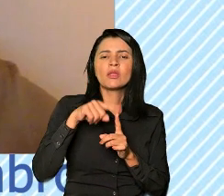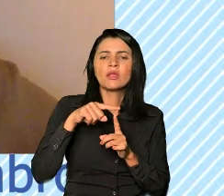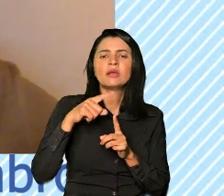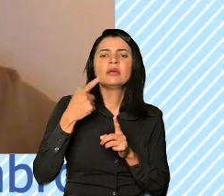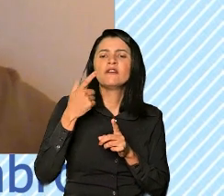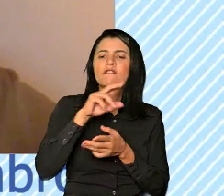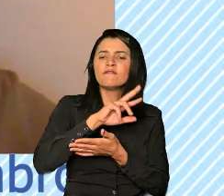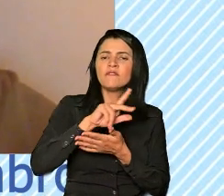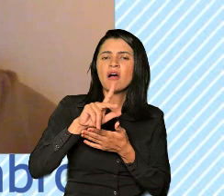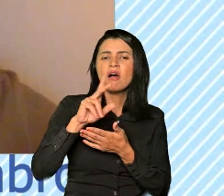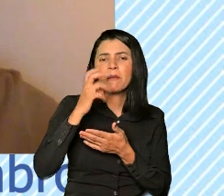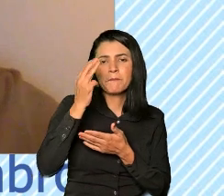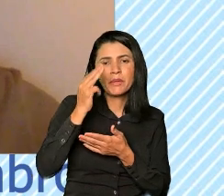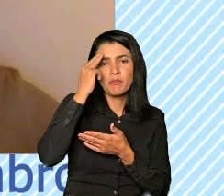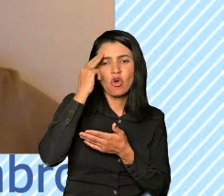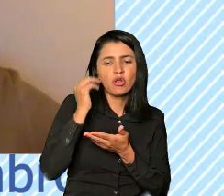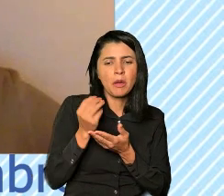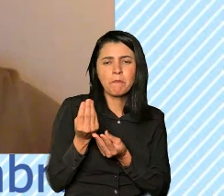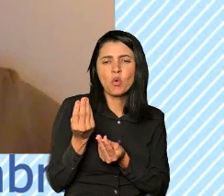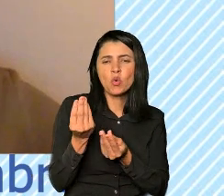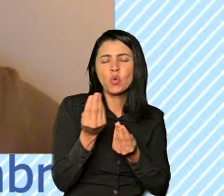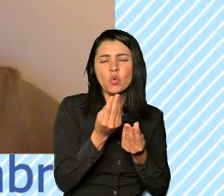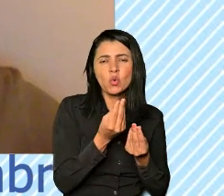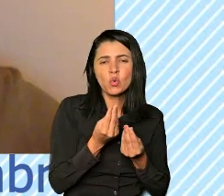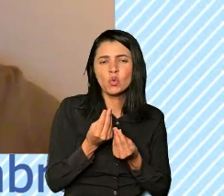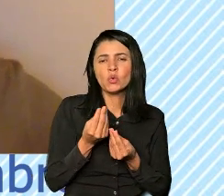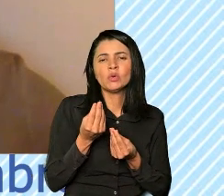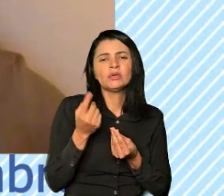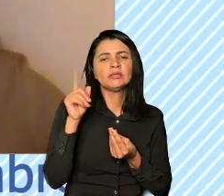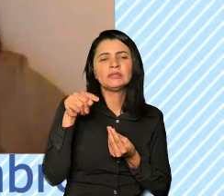excesso de memória, no sentido de